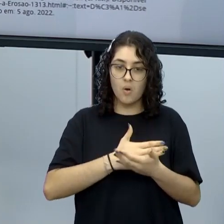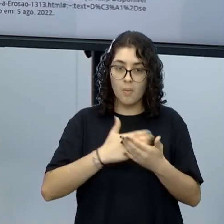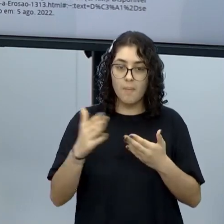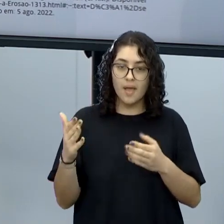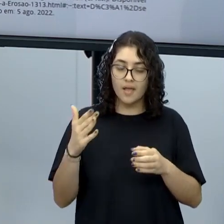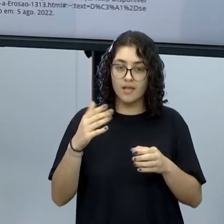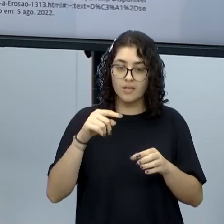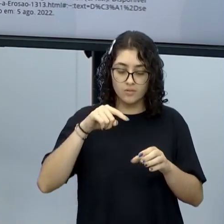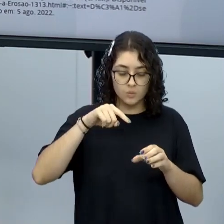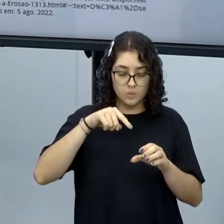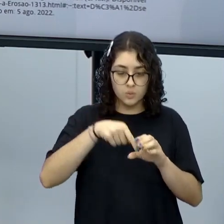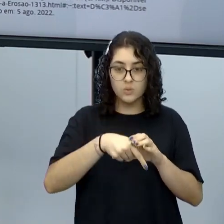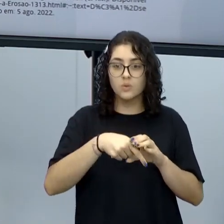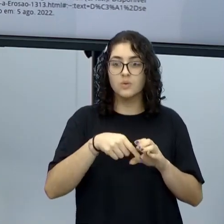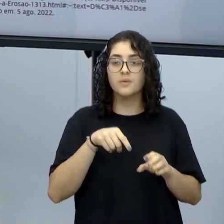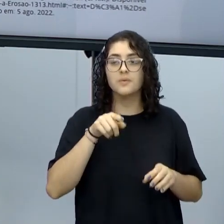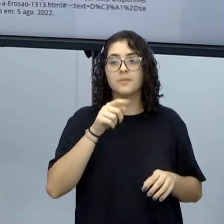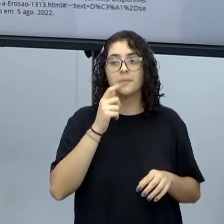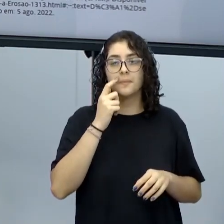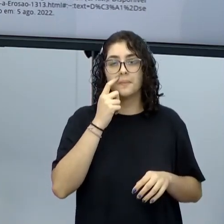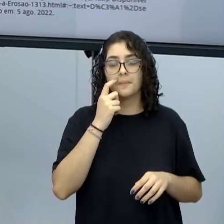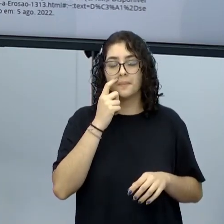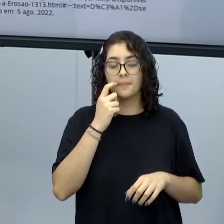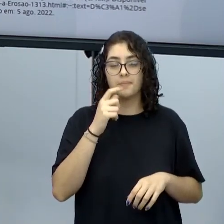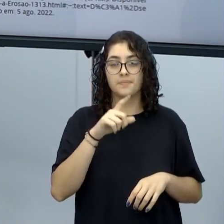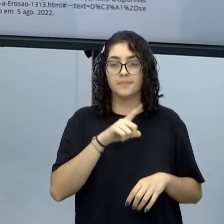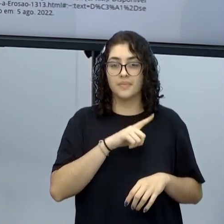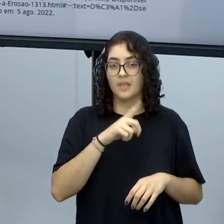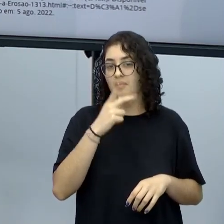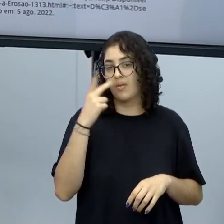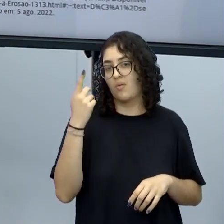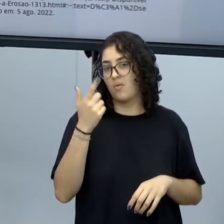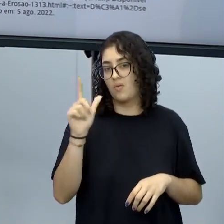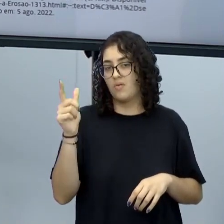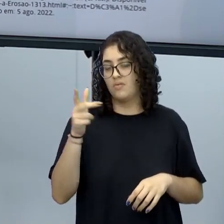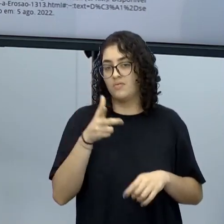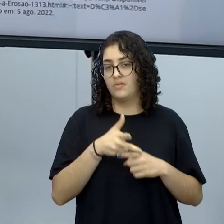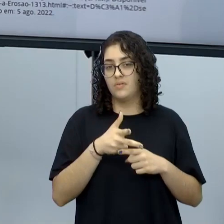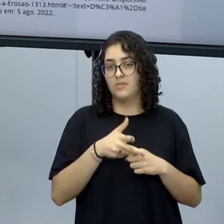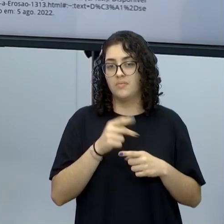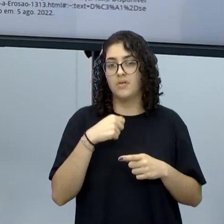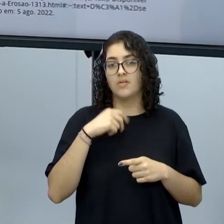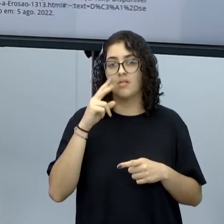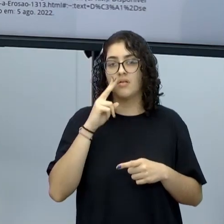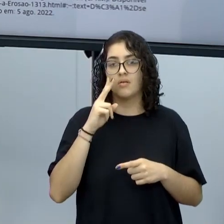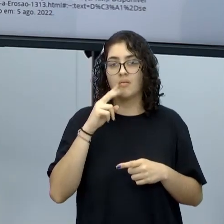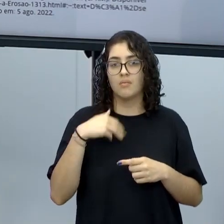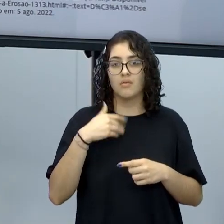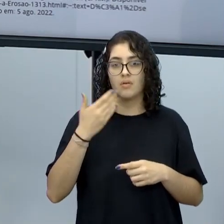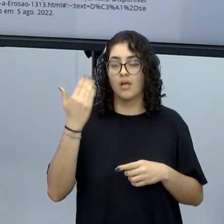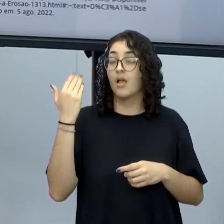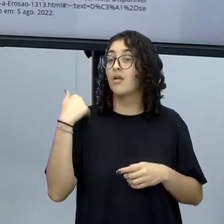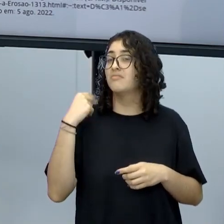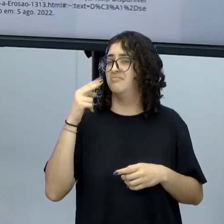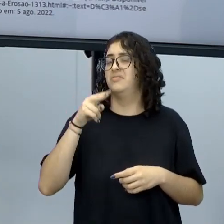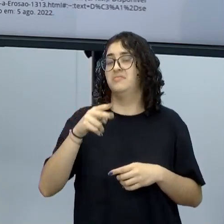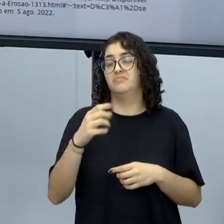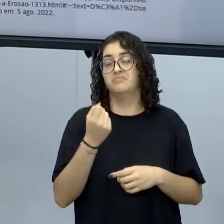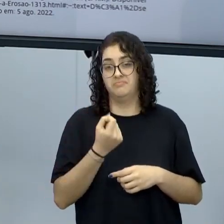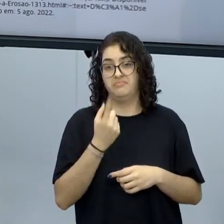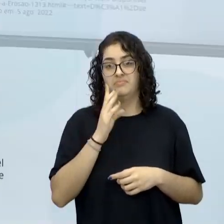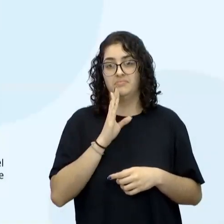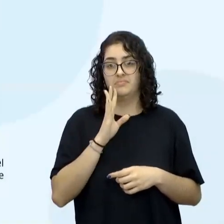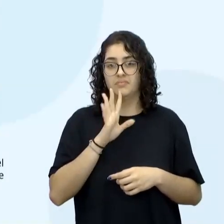Então, é legal, eu acho que vocês encontram esses vídeos de outras pessoas e tal, é que eu lembrei esse porque eu vi há pouco tempo. Tá? Então,